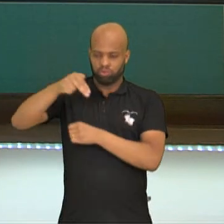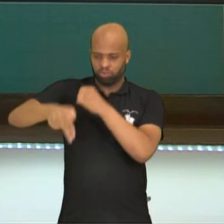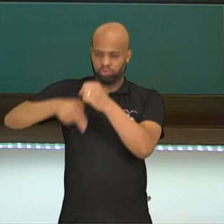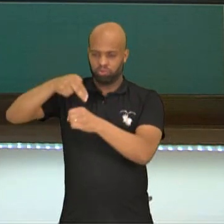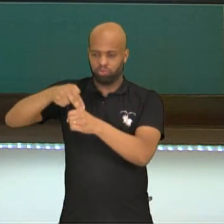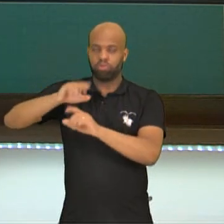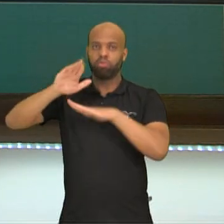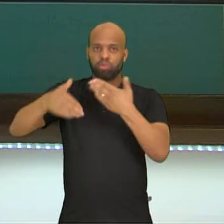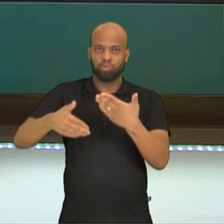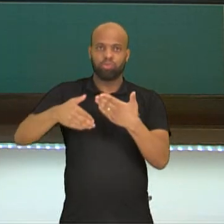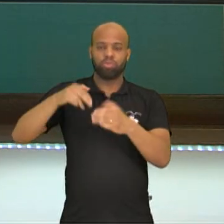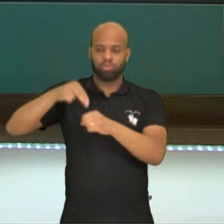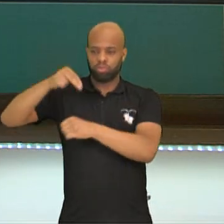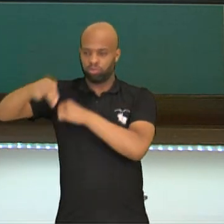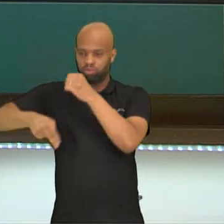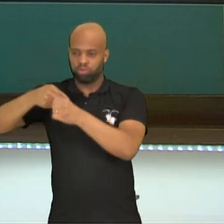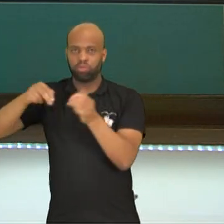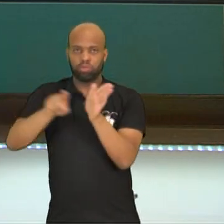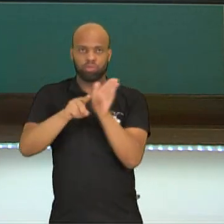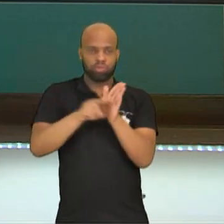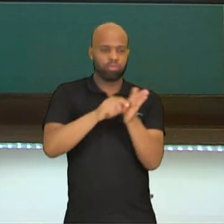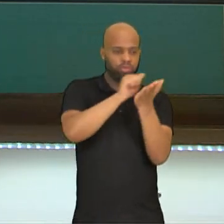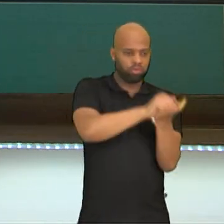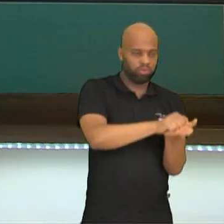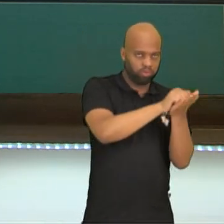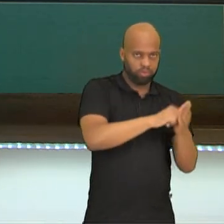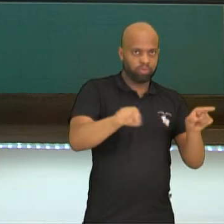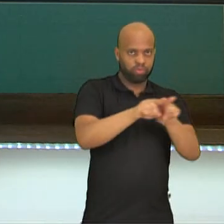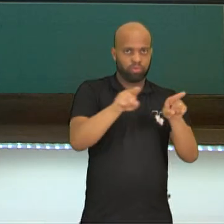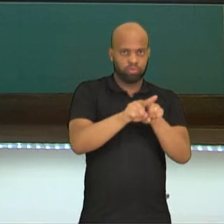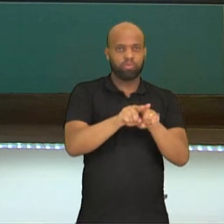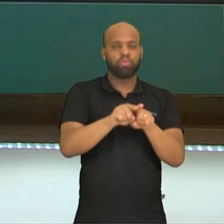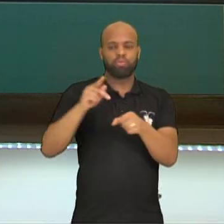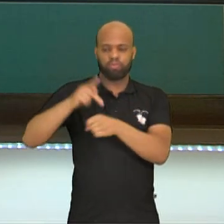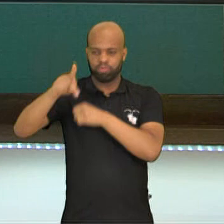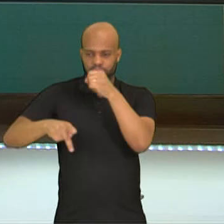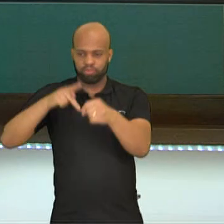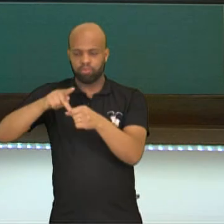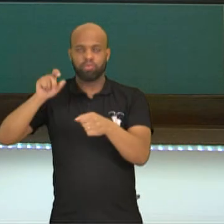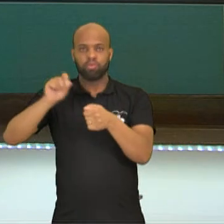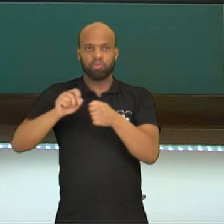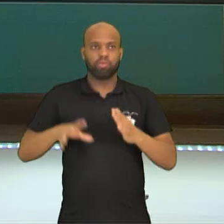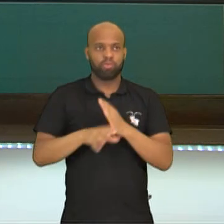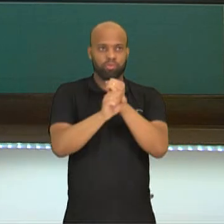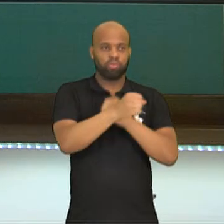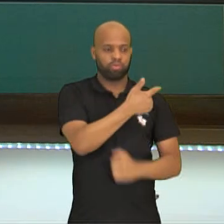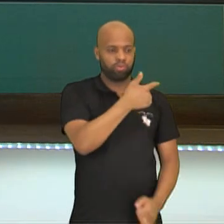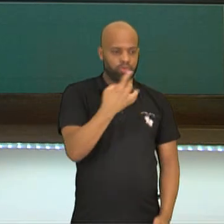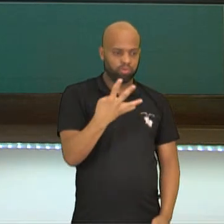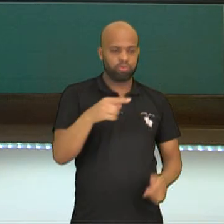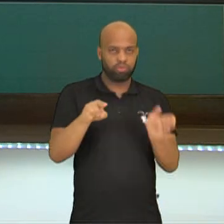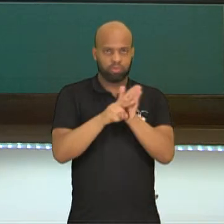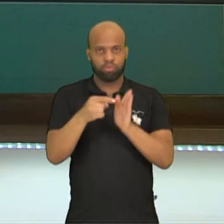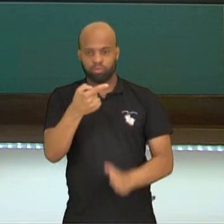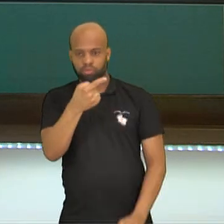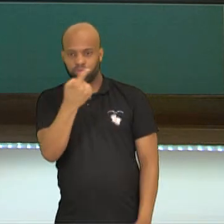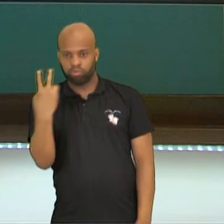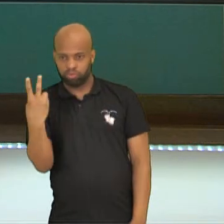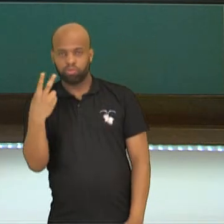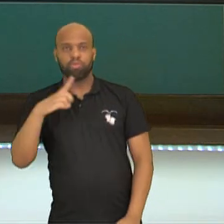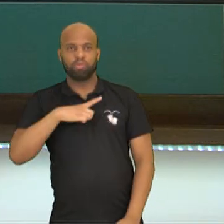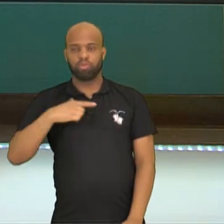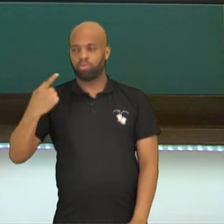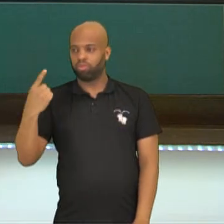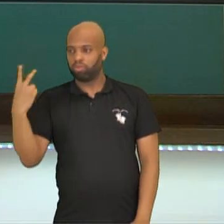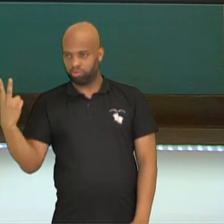então, é a subtração entre a massa e os prótons. Fazendo a nossa continha, 24 menos 12, temos 12